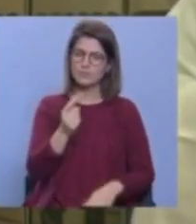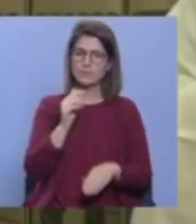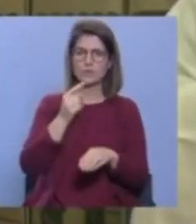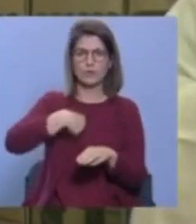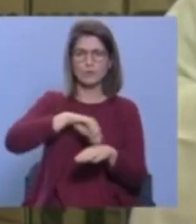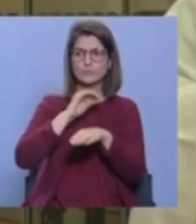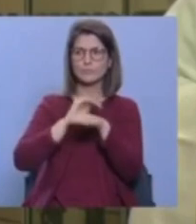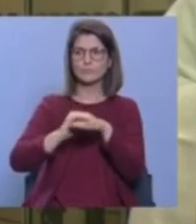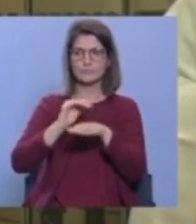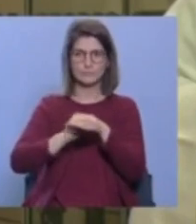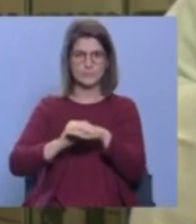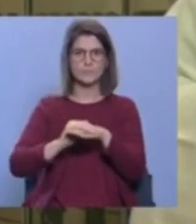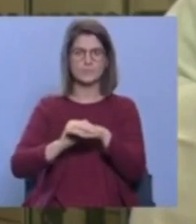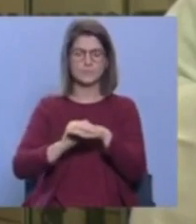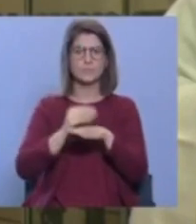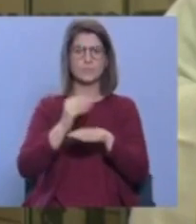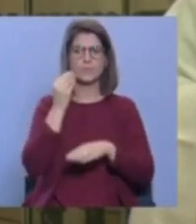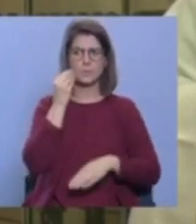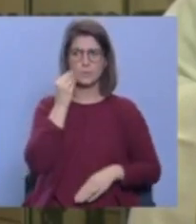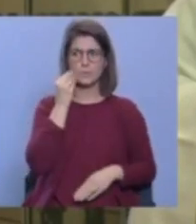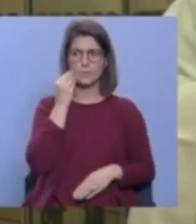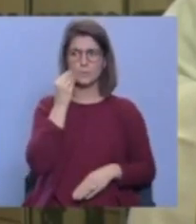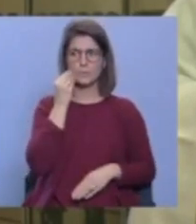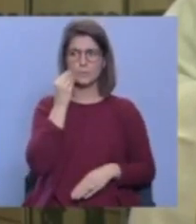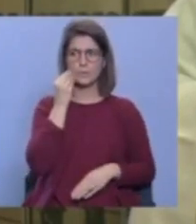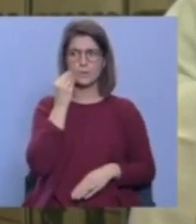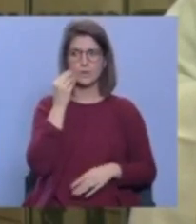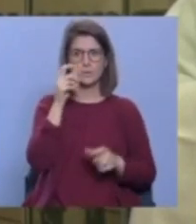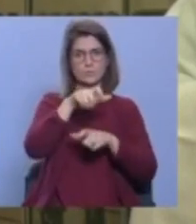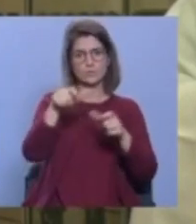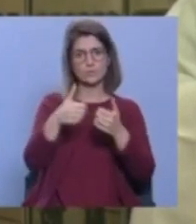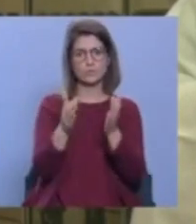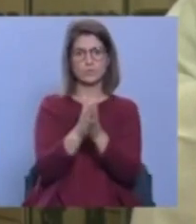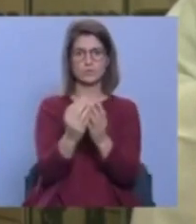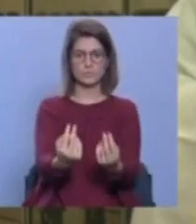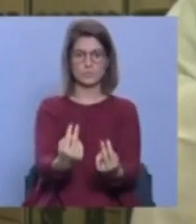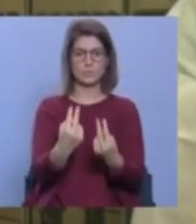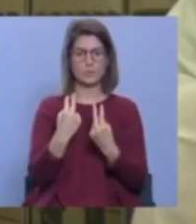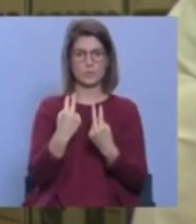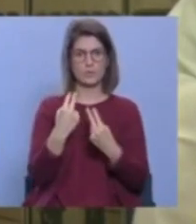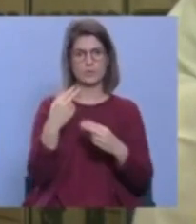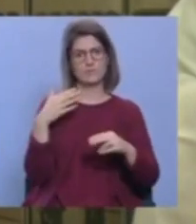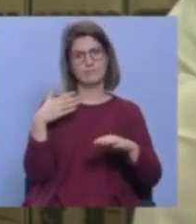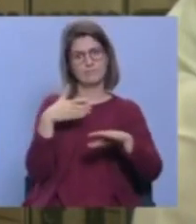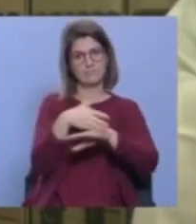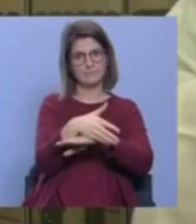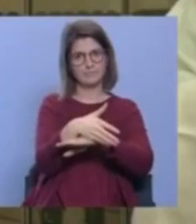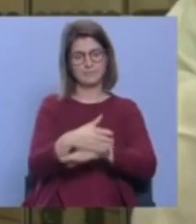afeto, através de todos aqueles que nos acompanham nesta transmissão.